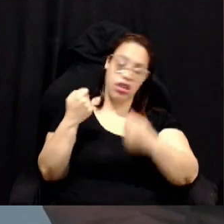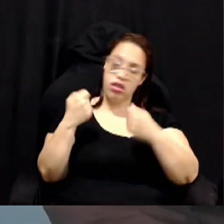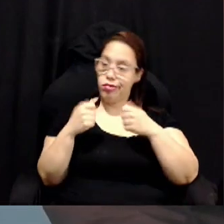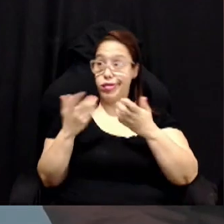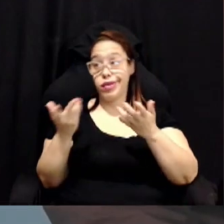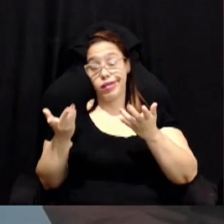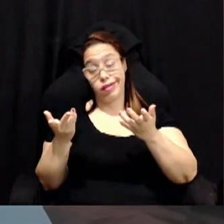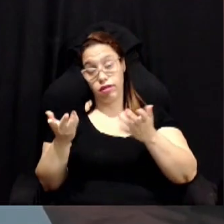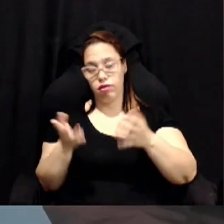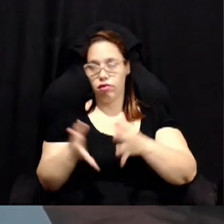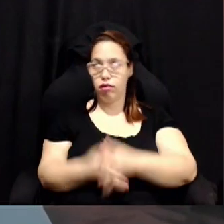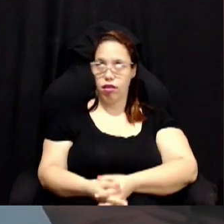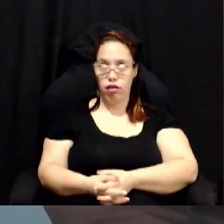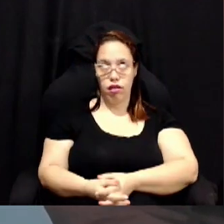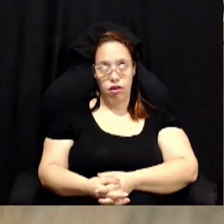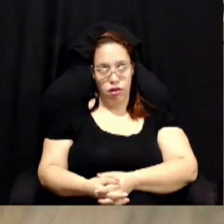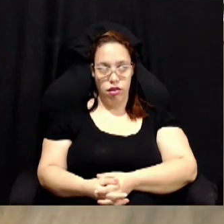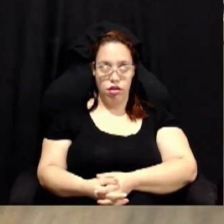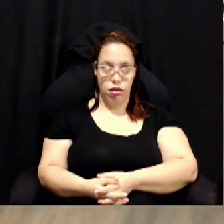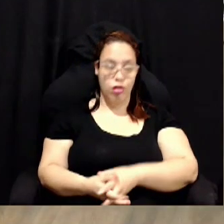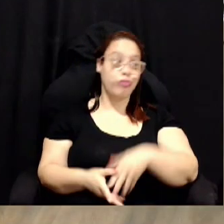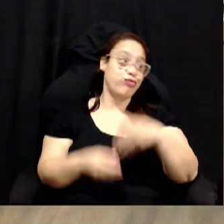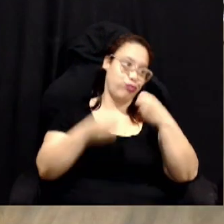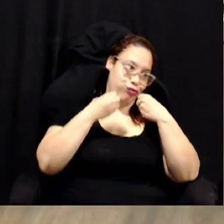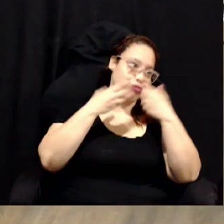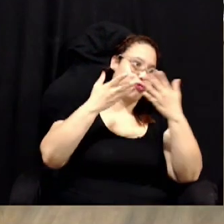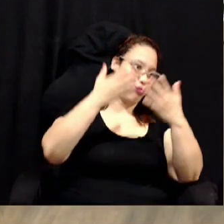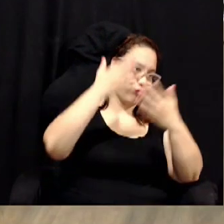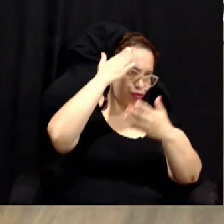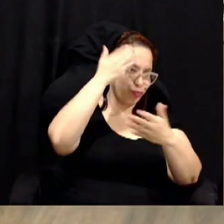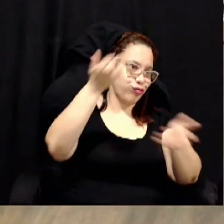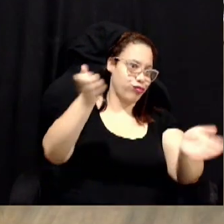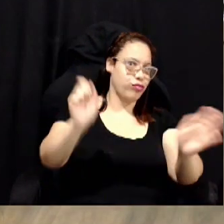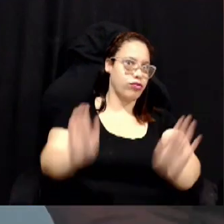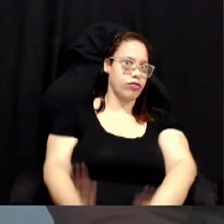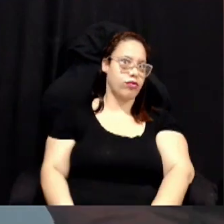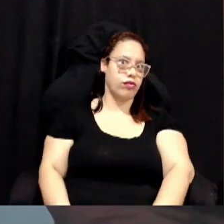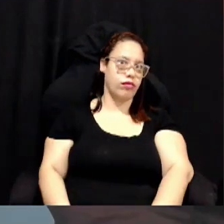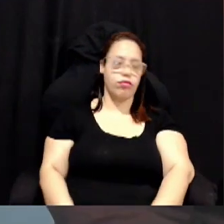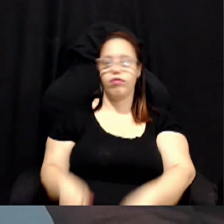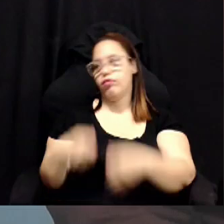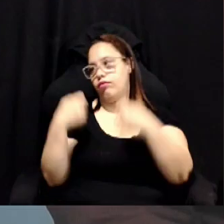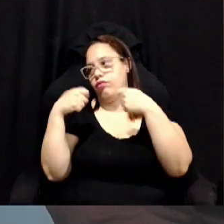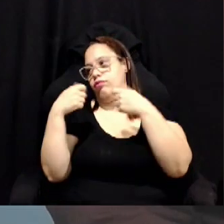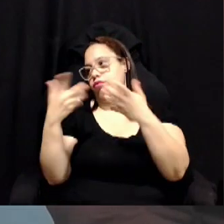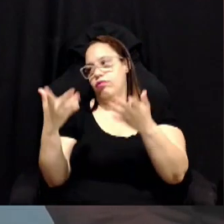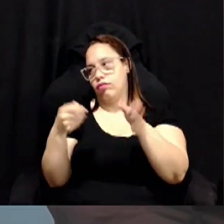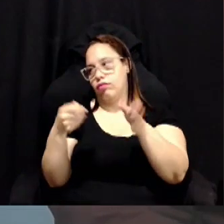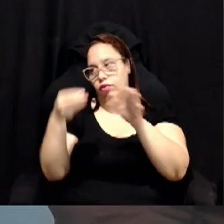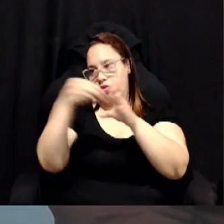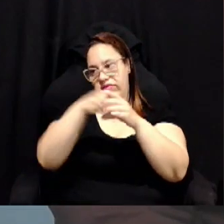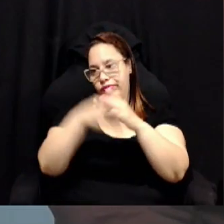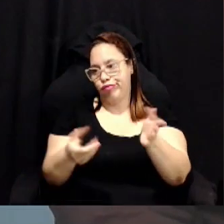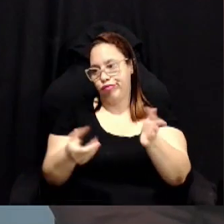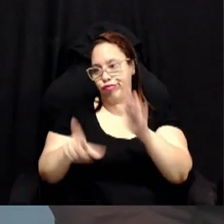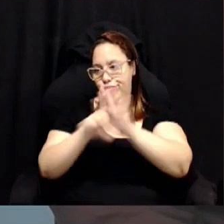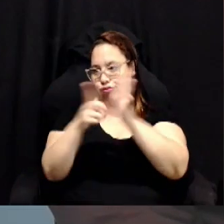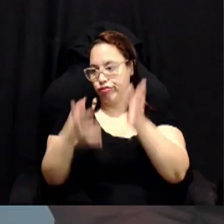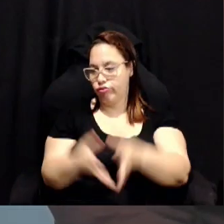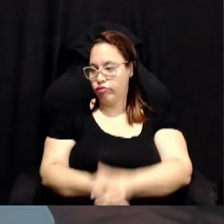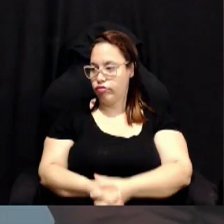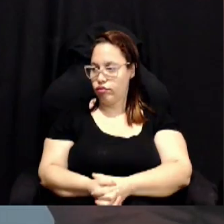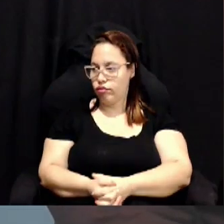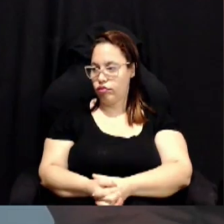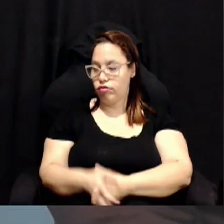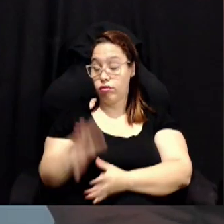que se houvesse o bom senso... Se houvesse o bom senso, não precisaria a gente colocar as leis. Mas a gente sabe que nem tudo